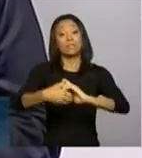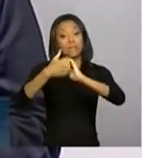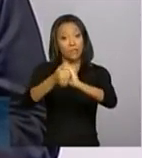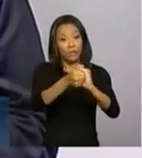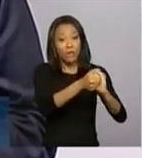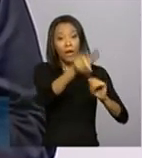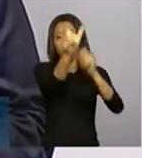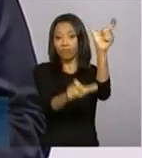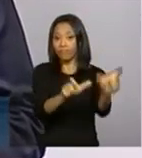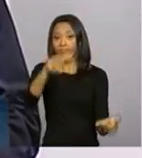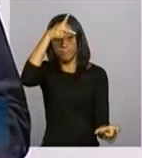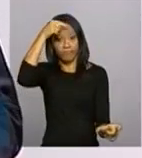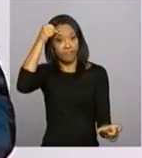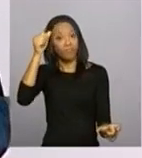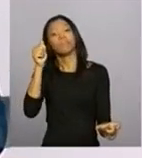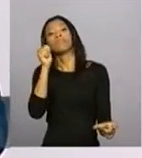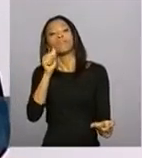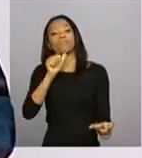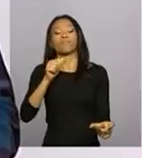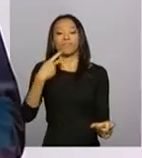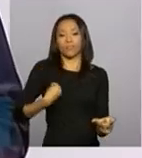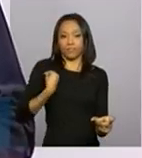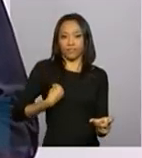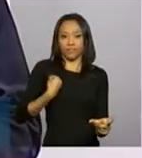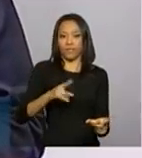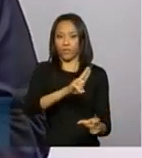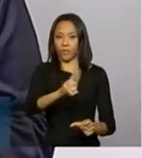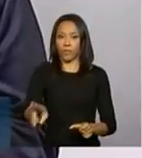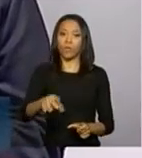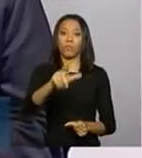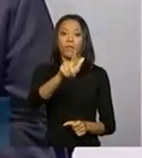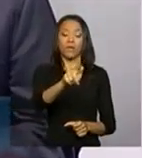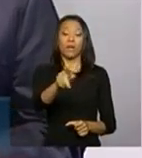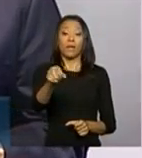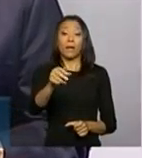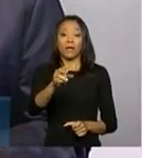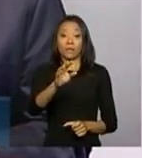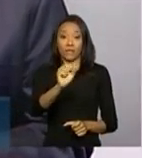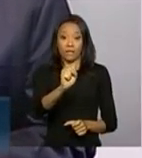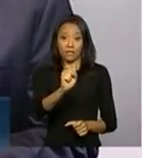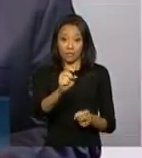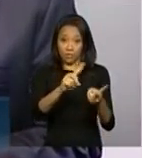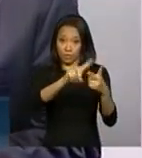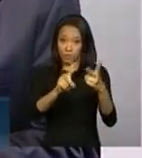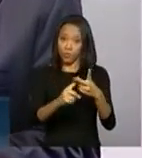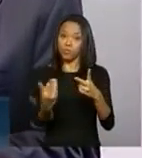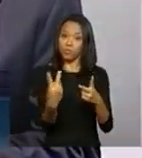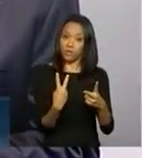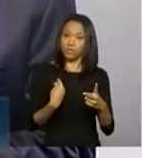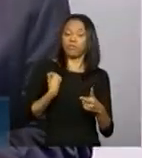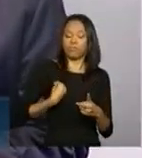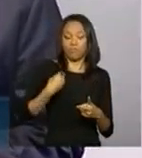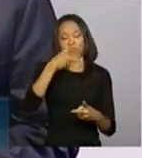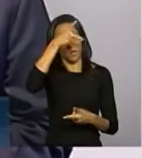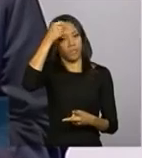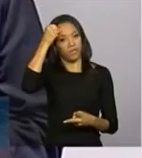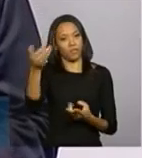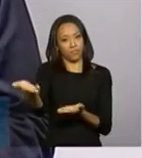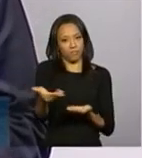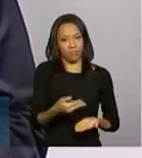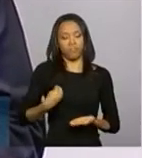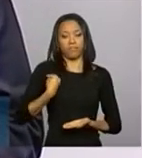saudar as prefeitas Maria Antonieta de Brito do Guarujá e a Darce Vera de Ribeirão Preto, saudando as duas, saudar todos